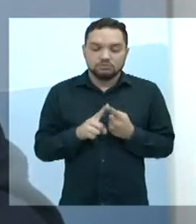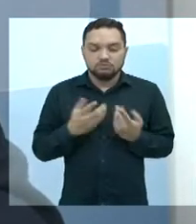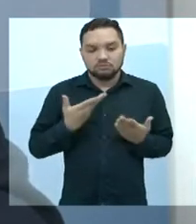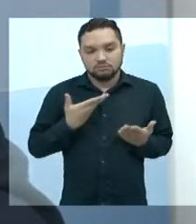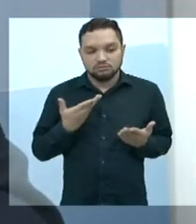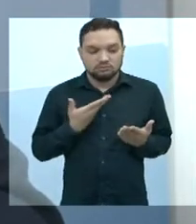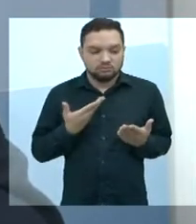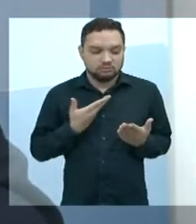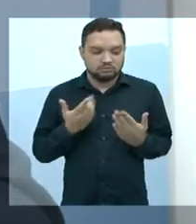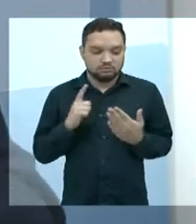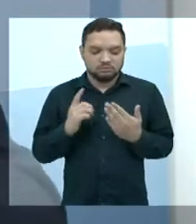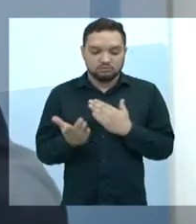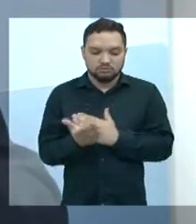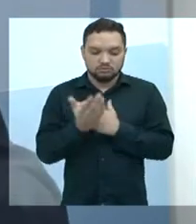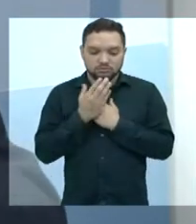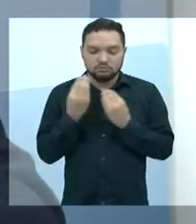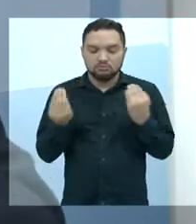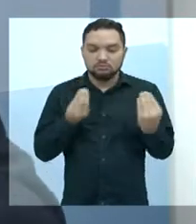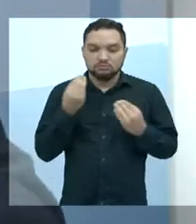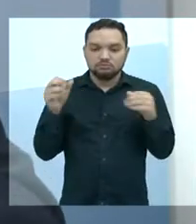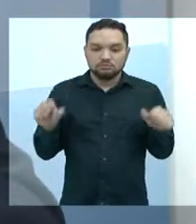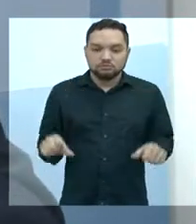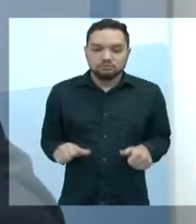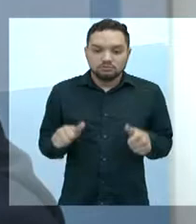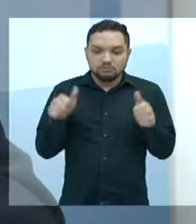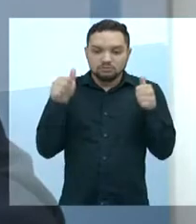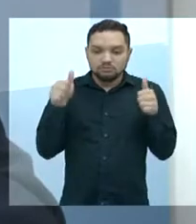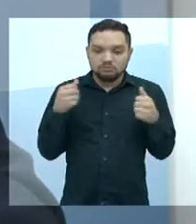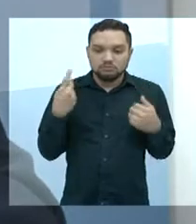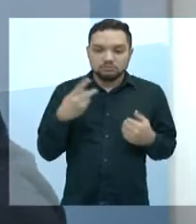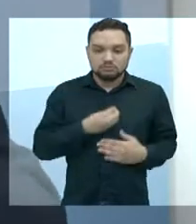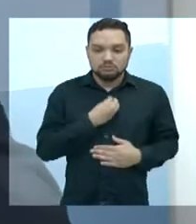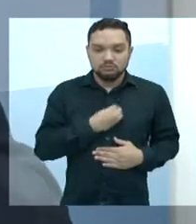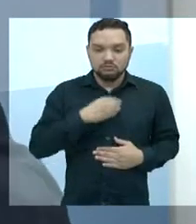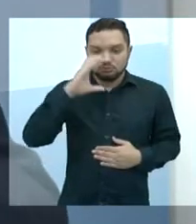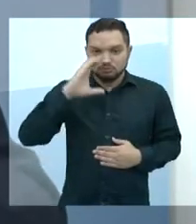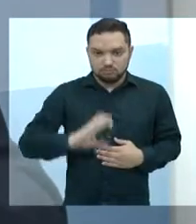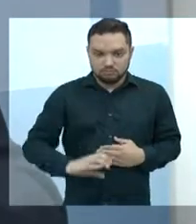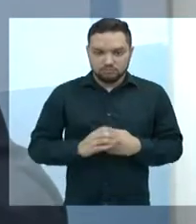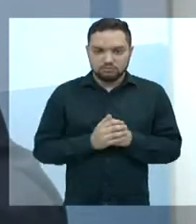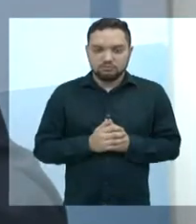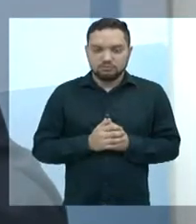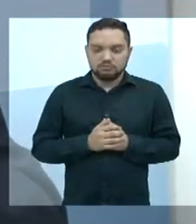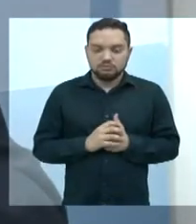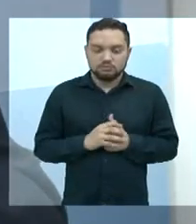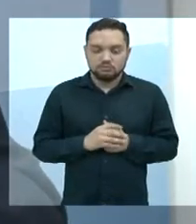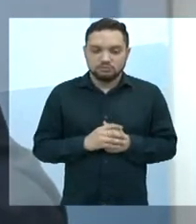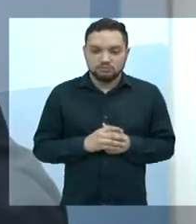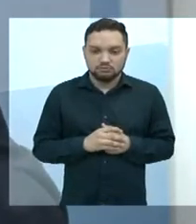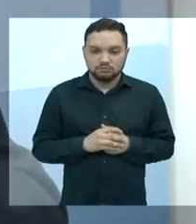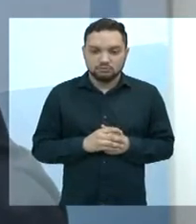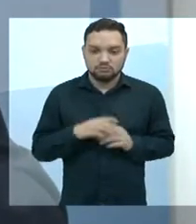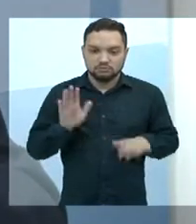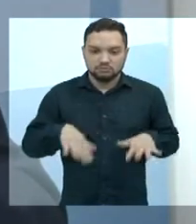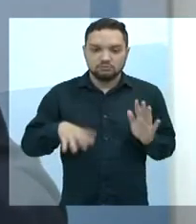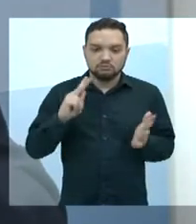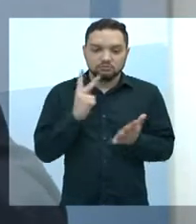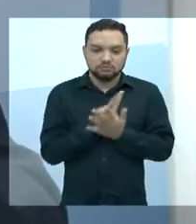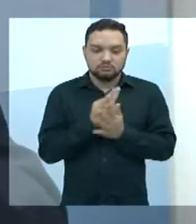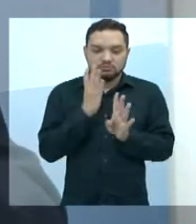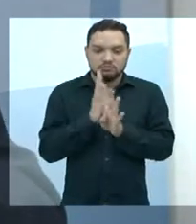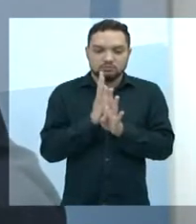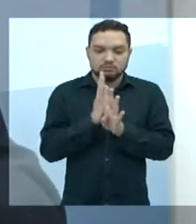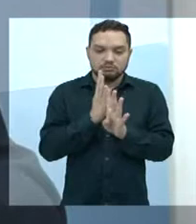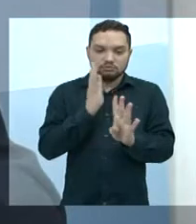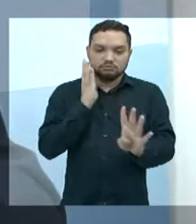pode melhorar na vida do cidadão. Isso aí, porque a gente se depara às vezes numa fila,